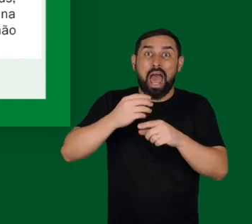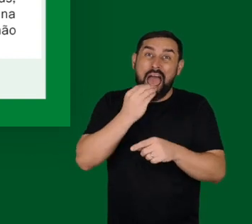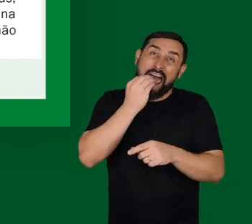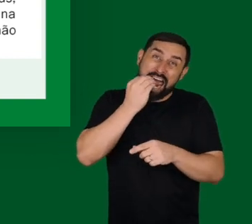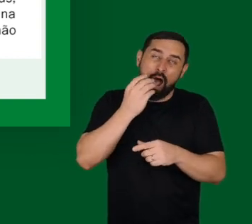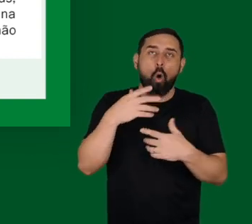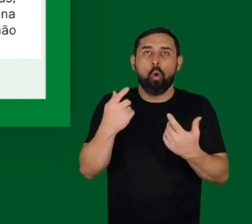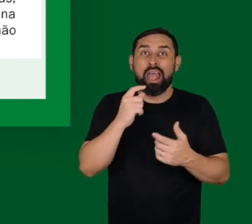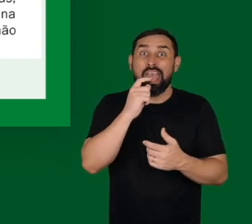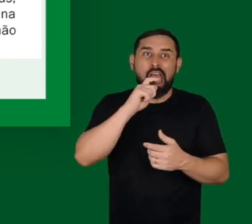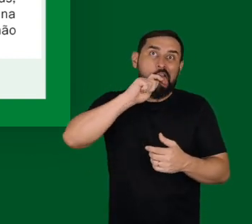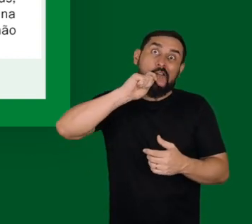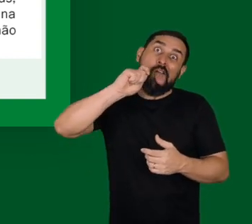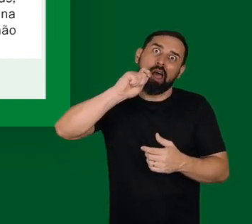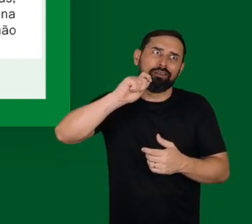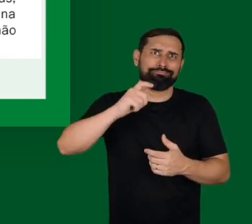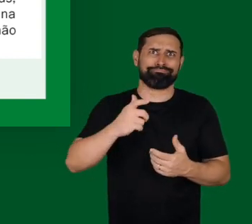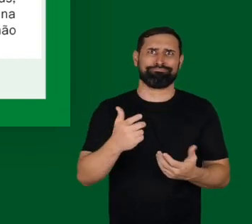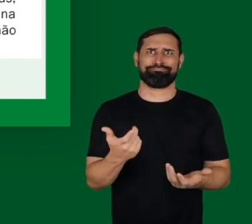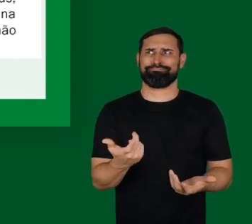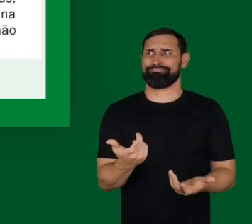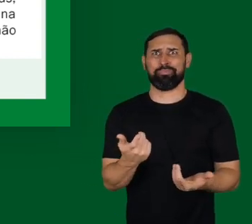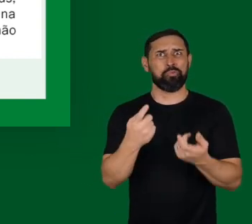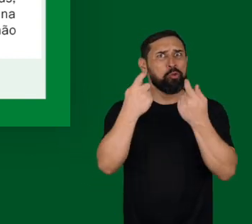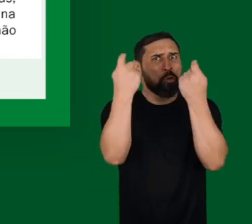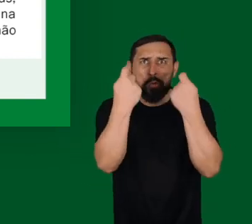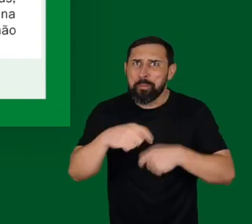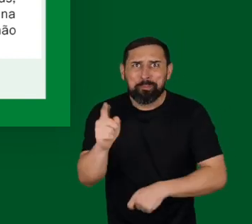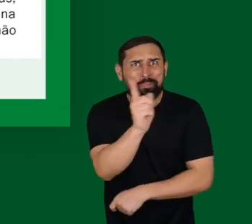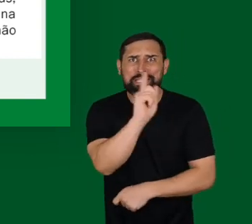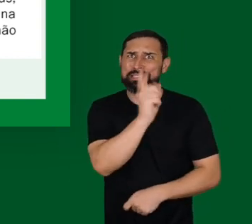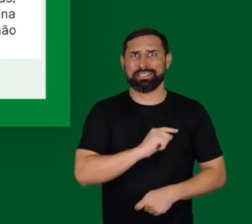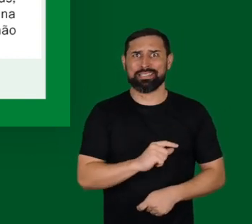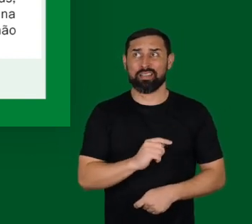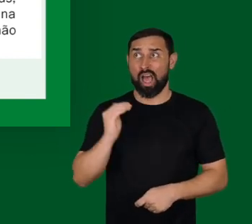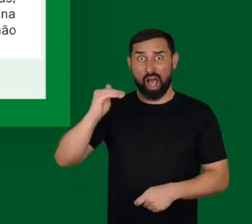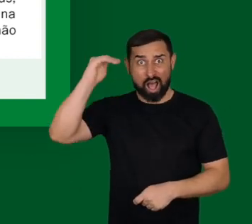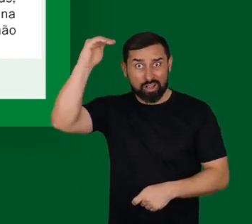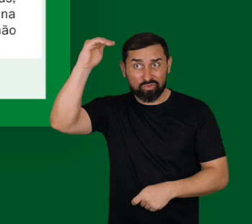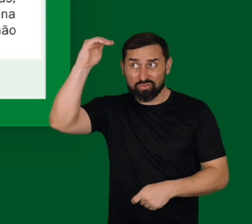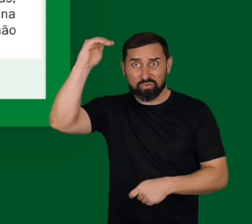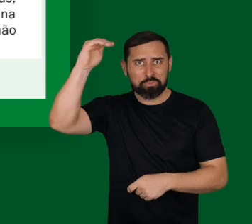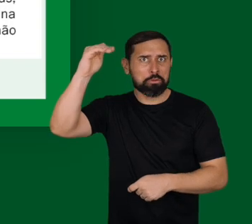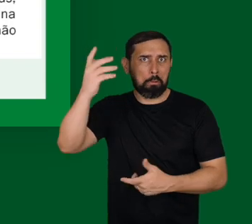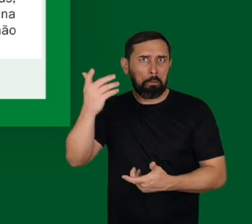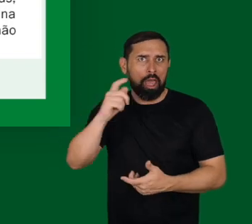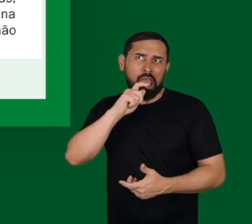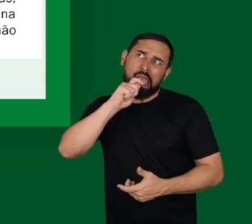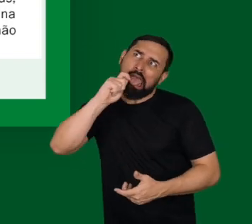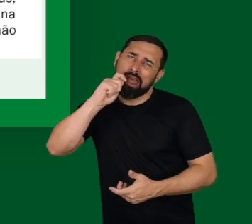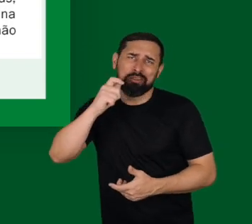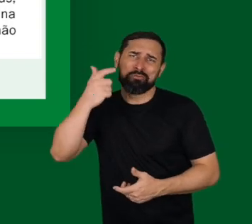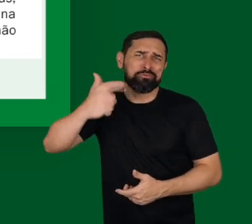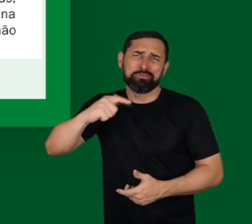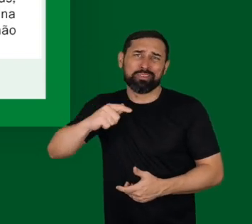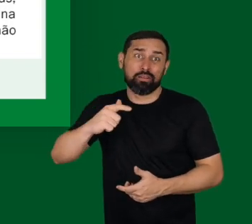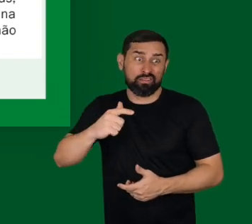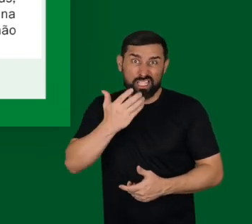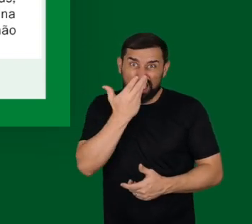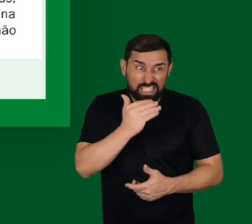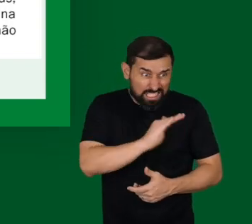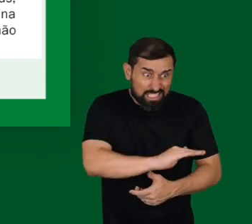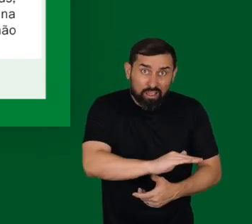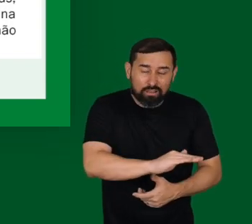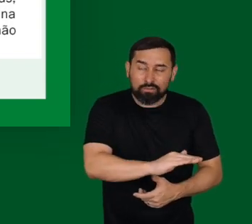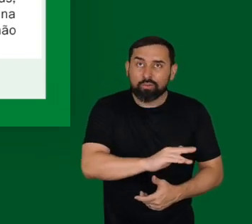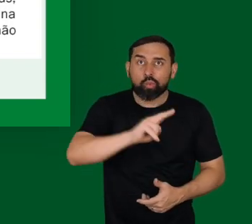objetos, né? Era muito comum antes o povo dizer assim, tá convulsionando, puxa a língua. Meu Deus do céu, não se faz isso. Acho que nem